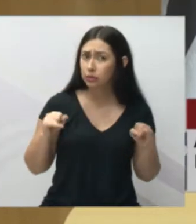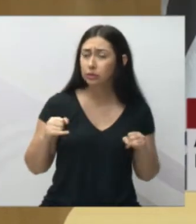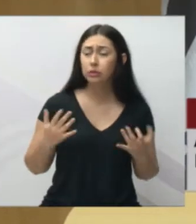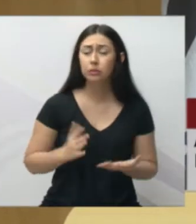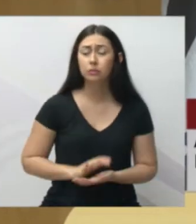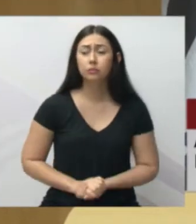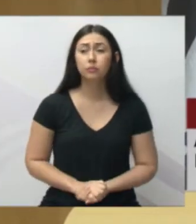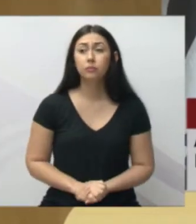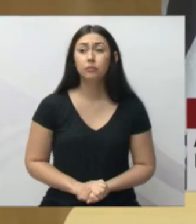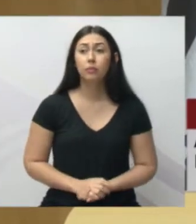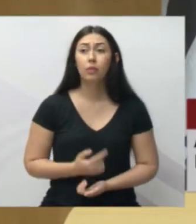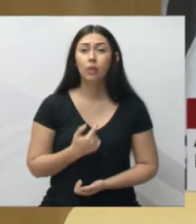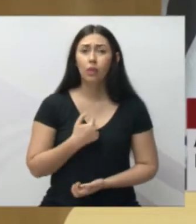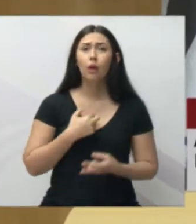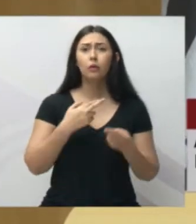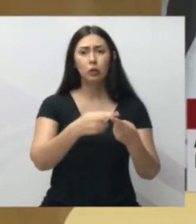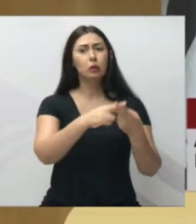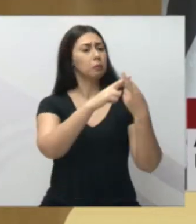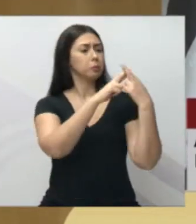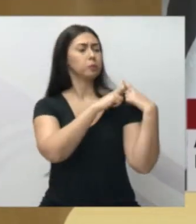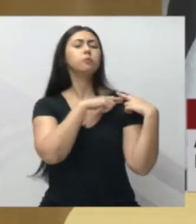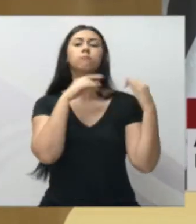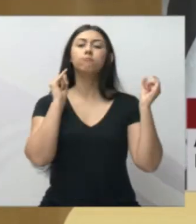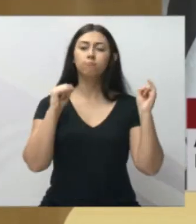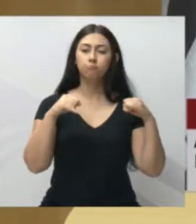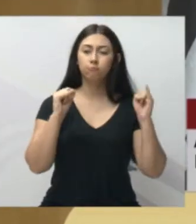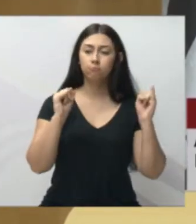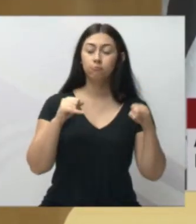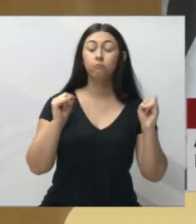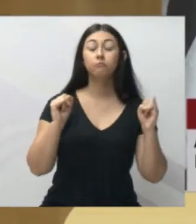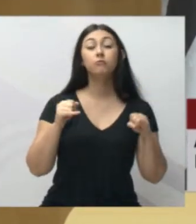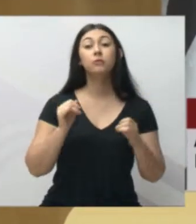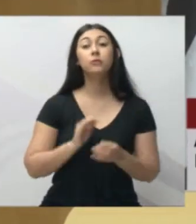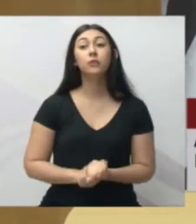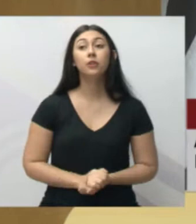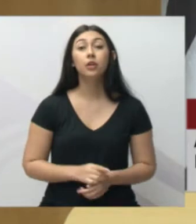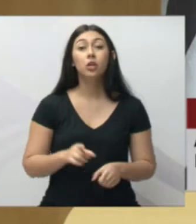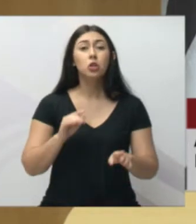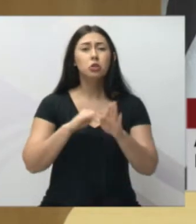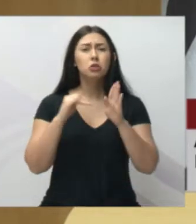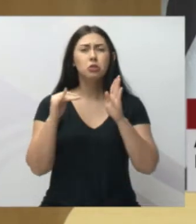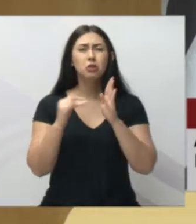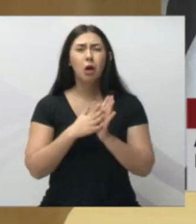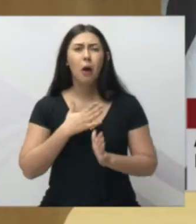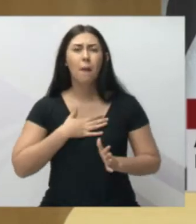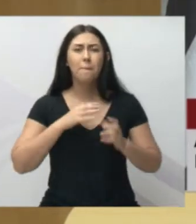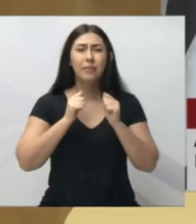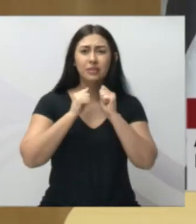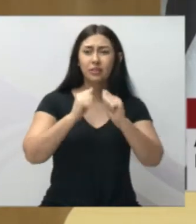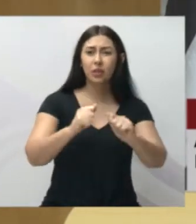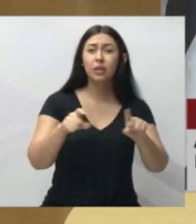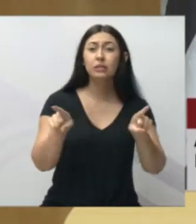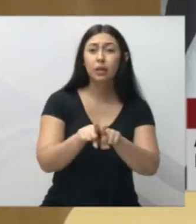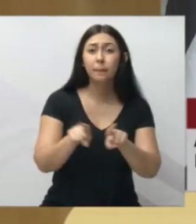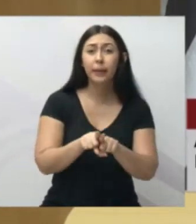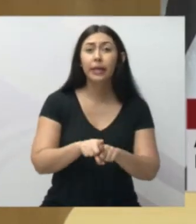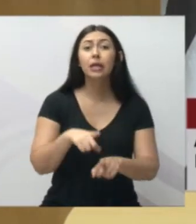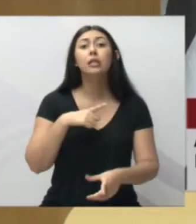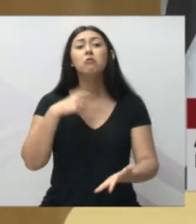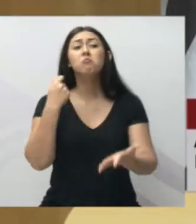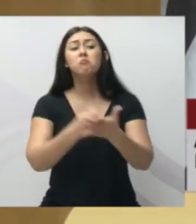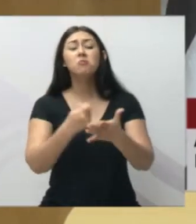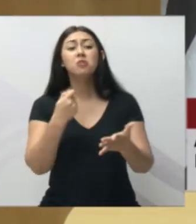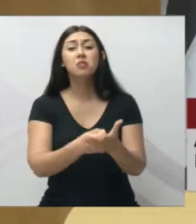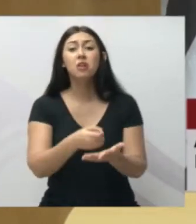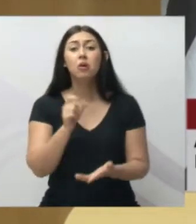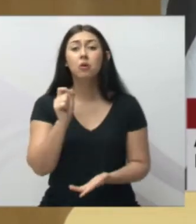Eu sou muito responsável no que faço, e todos os meus assessores, eles têm a obrigação de